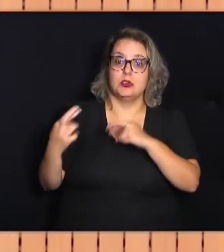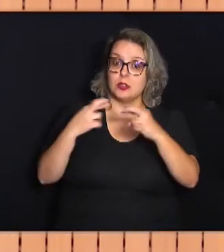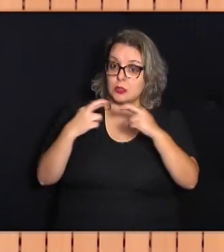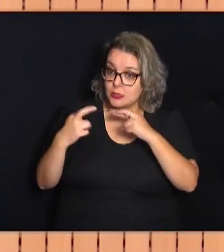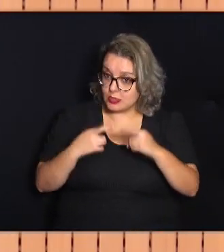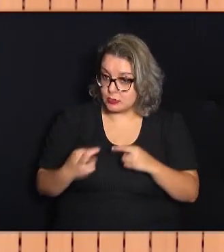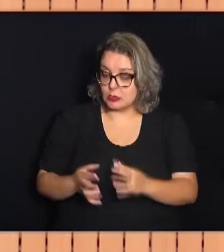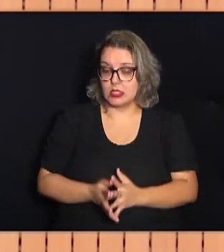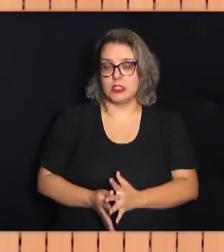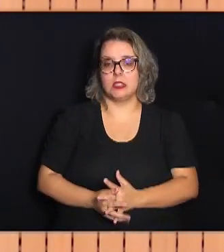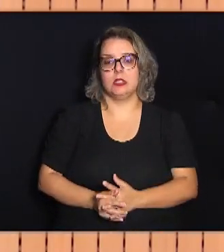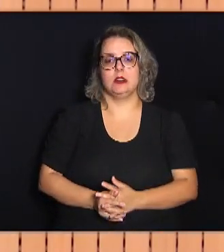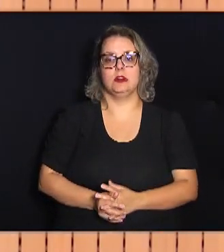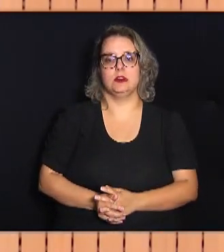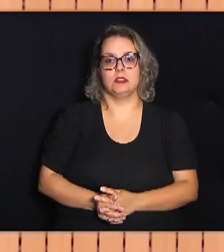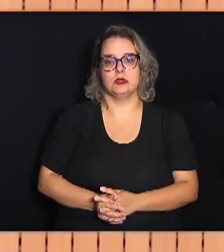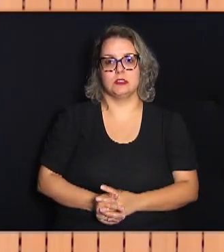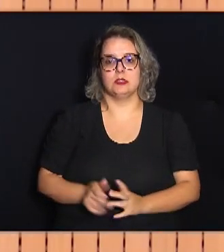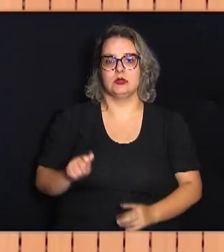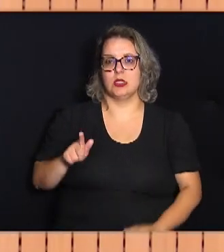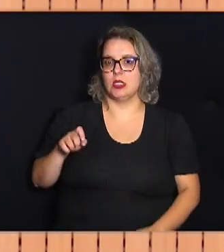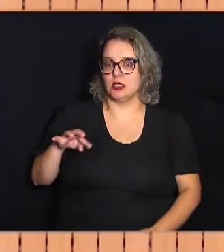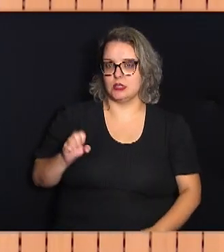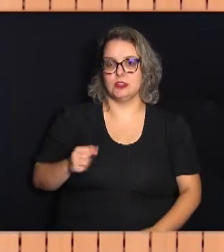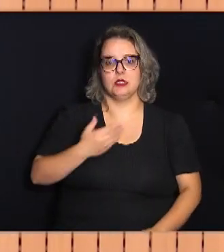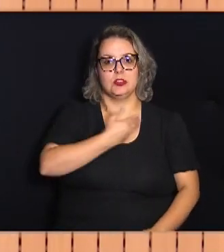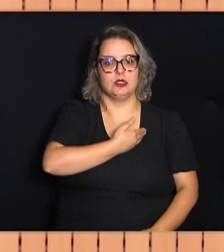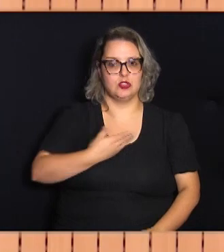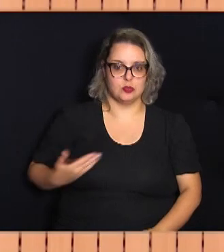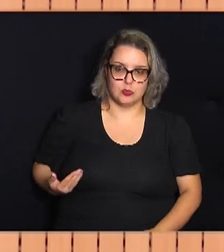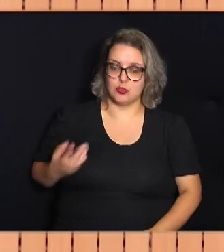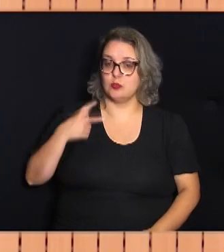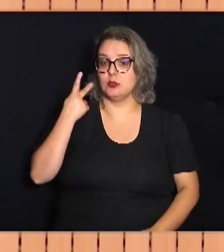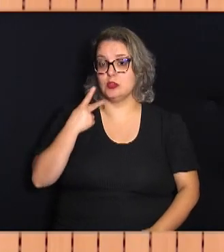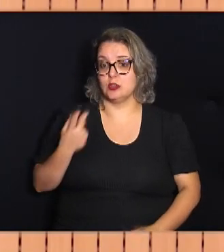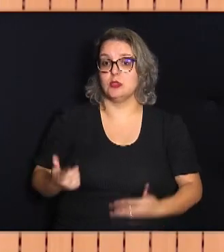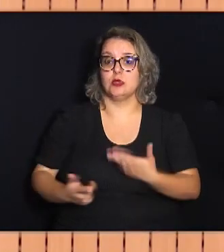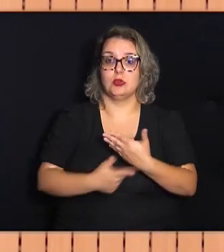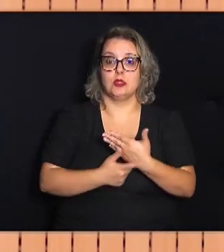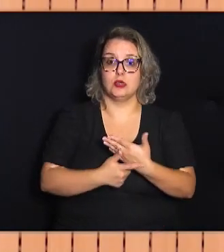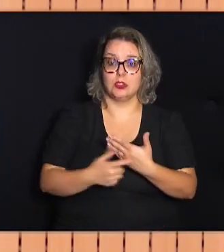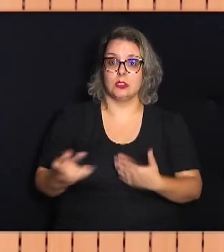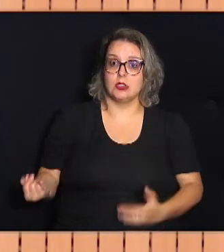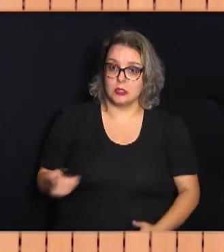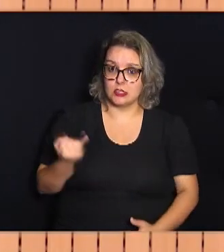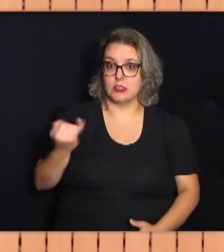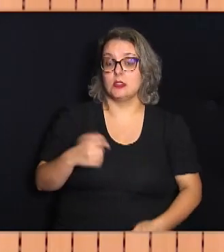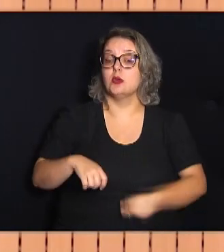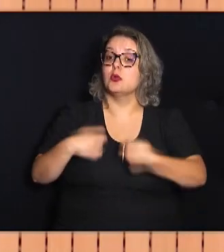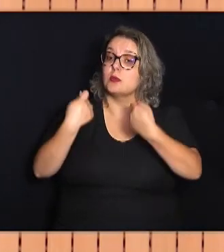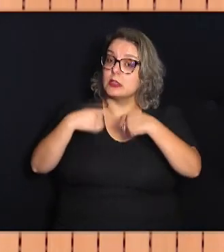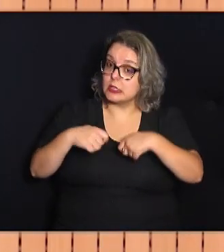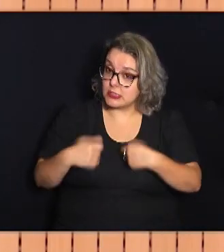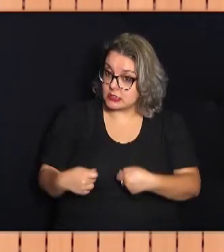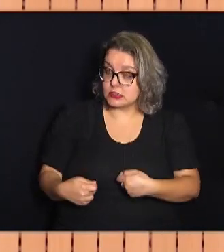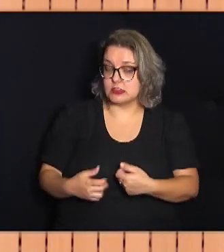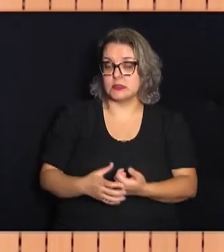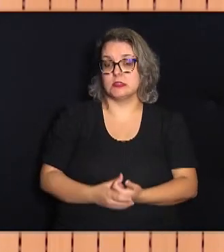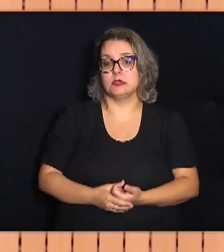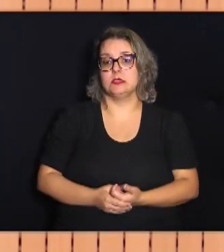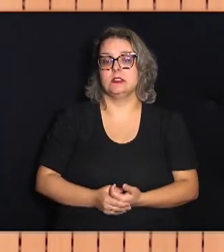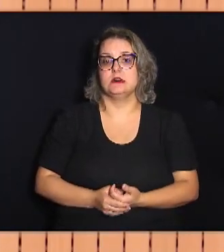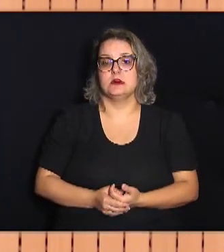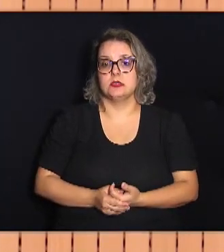fiscalização de agentes públicos, políticos, e um papel extremamente necessário